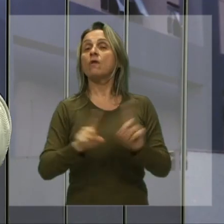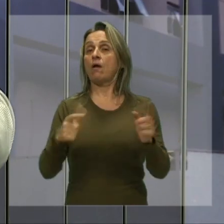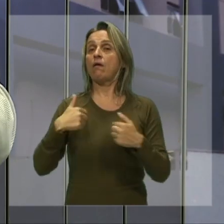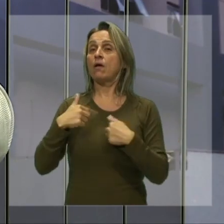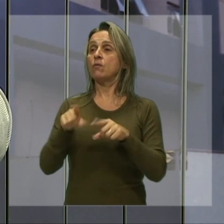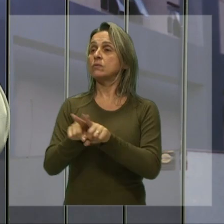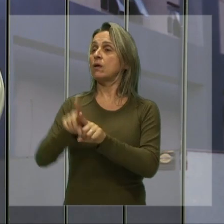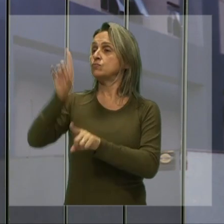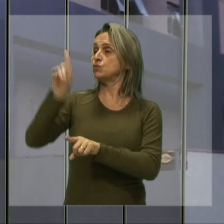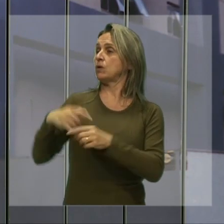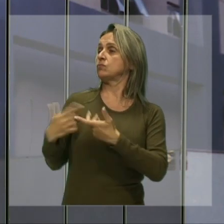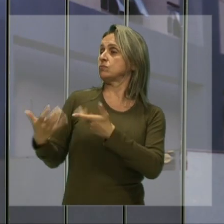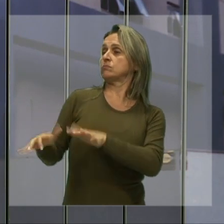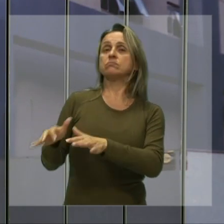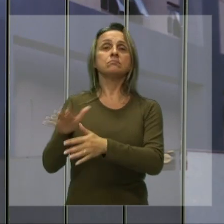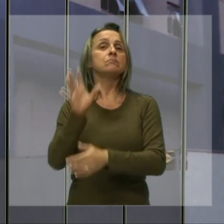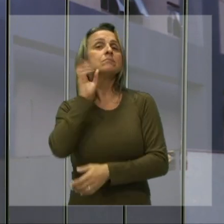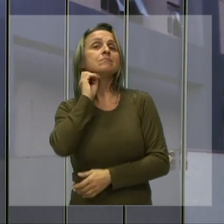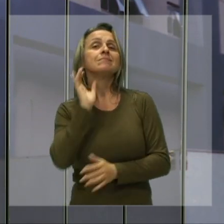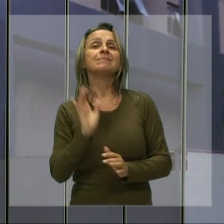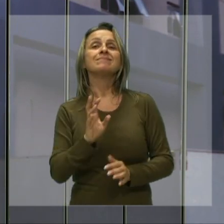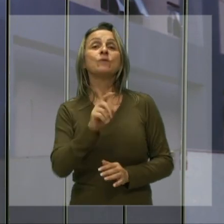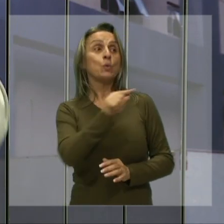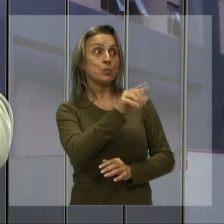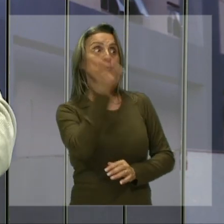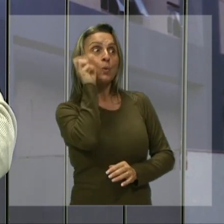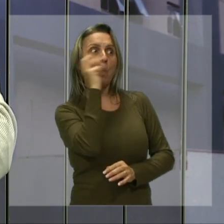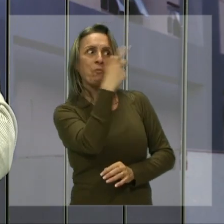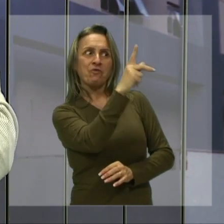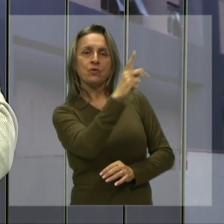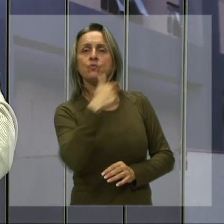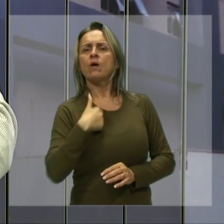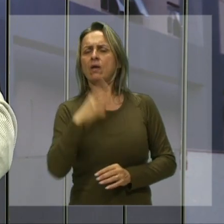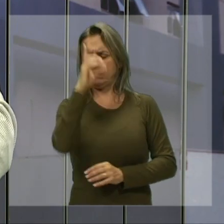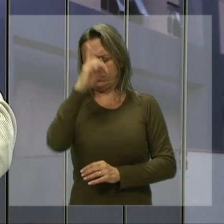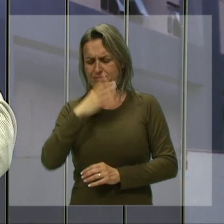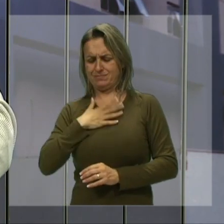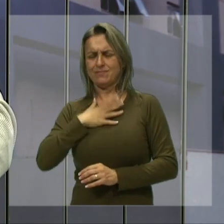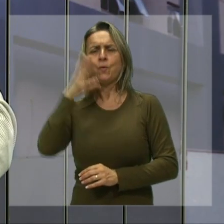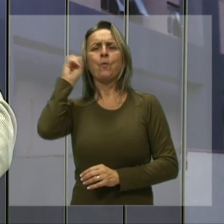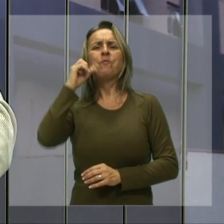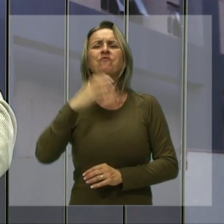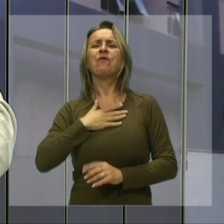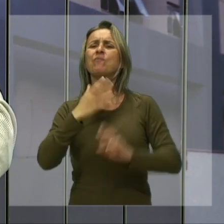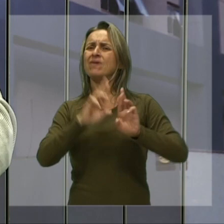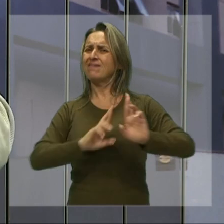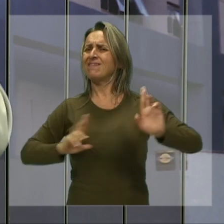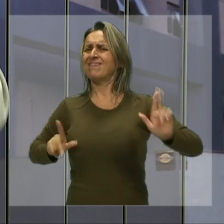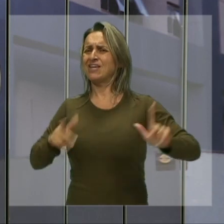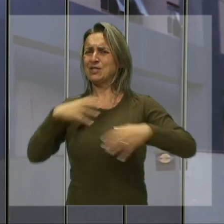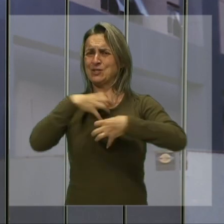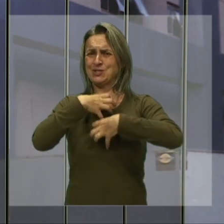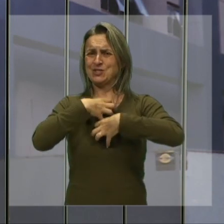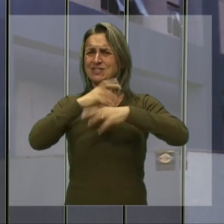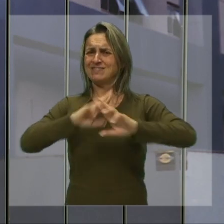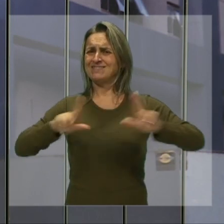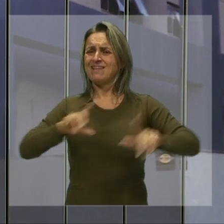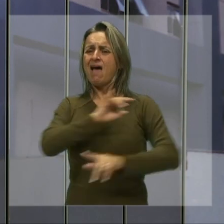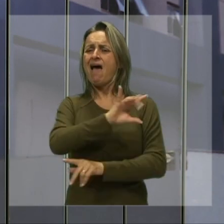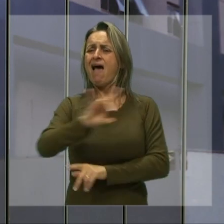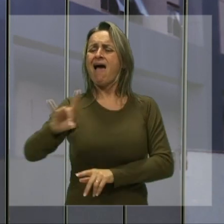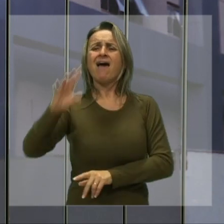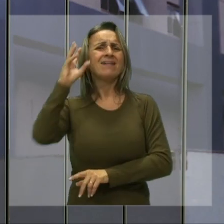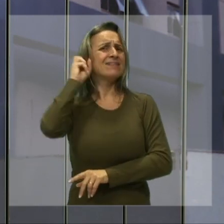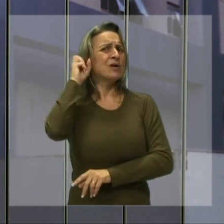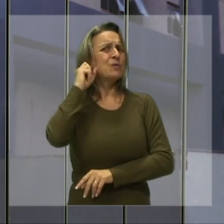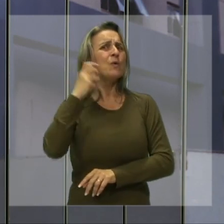ainda, tu tens o direito de ouvir a tua, que é o ritmo que tu gosta, eu tenho o direito de ouvir a minha, que é o ritmo que eu gosto. Cada um ouve no seu